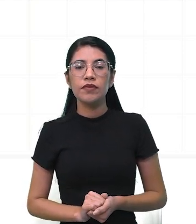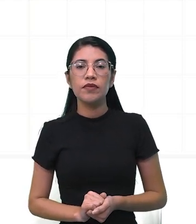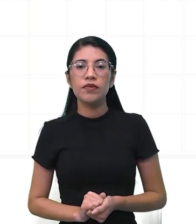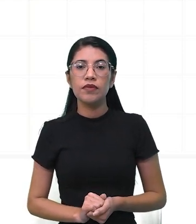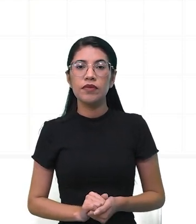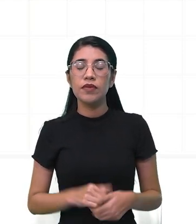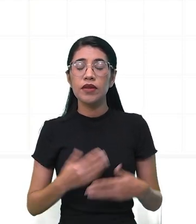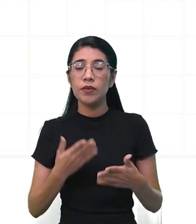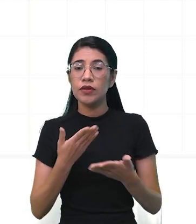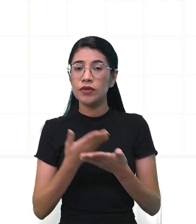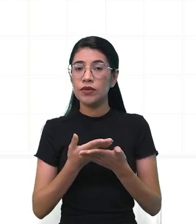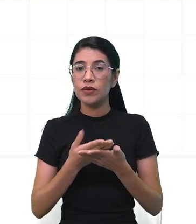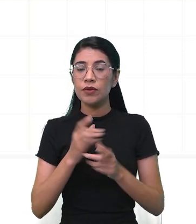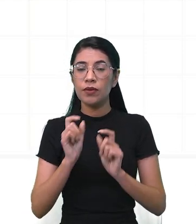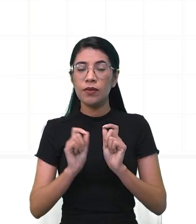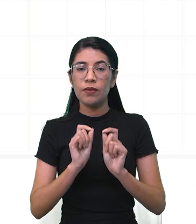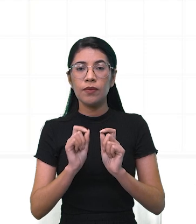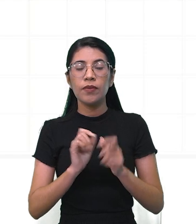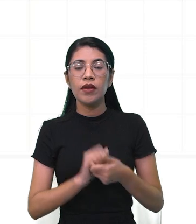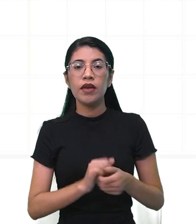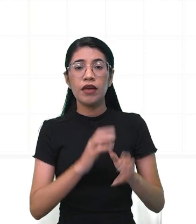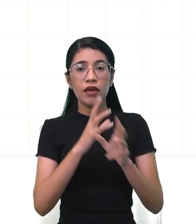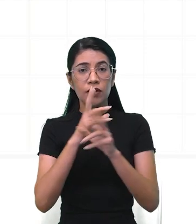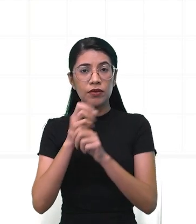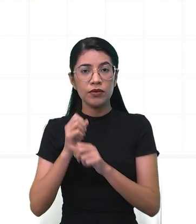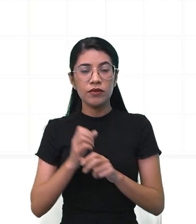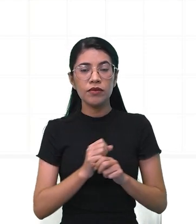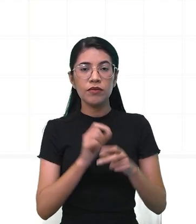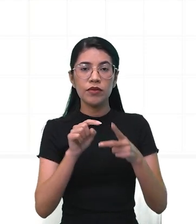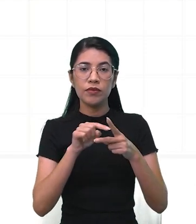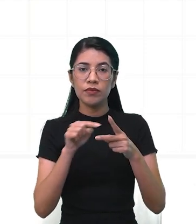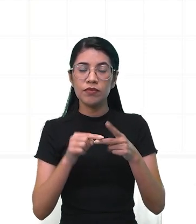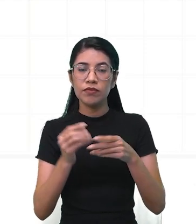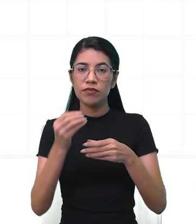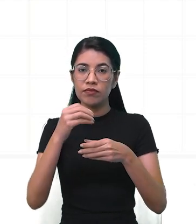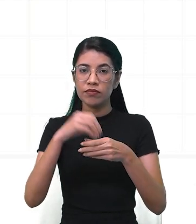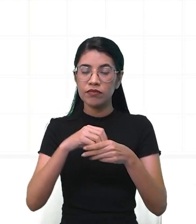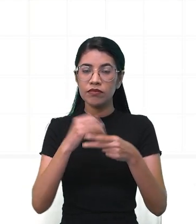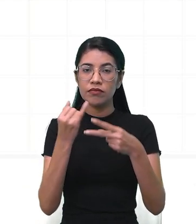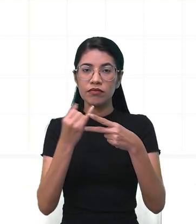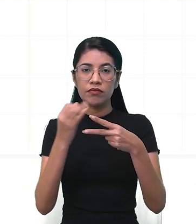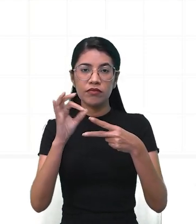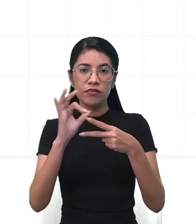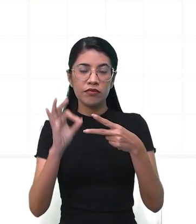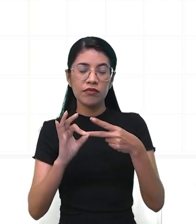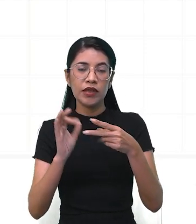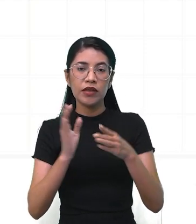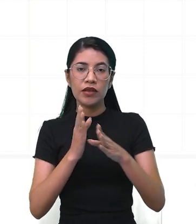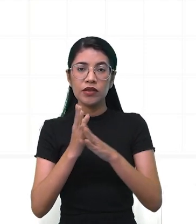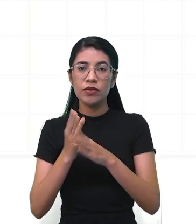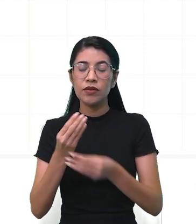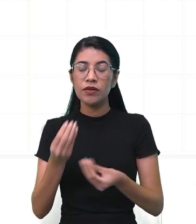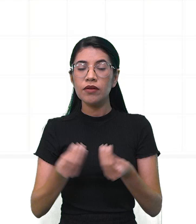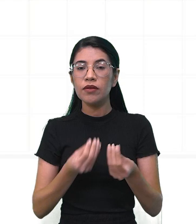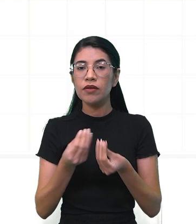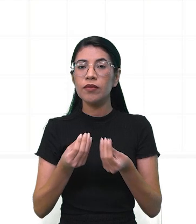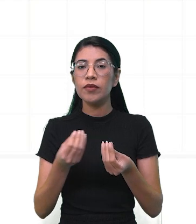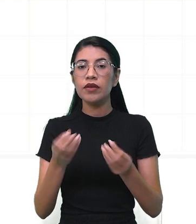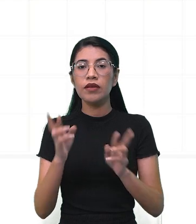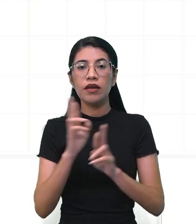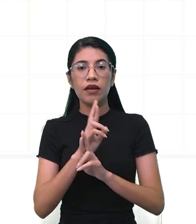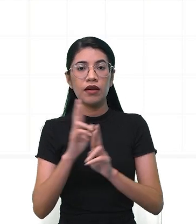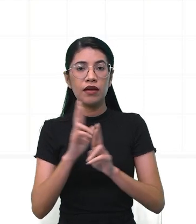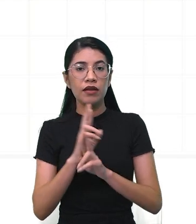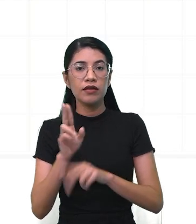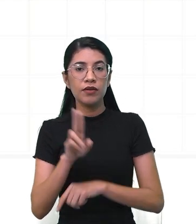estudamos, né, nós vimos que a soma dos ângulos internos de um polígono nós iremos encontrar, ó, através dessa relação